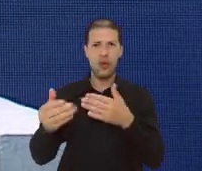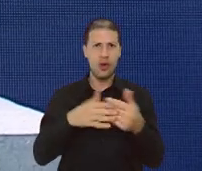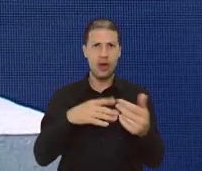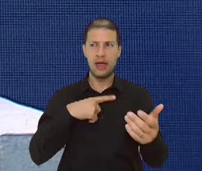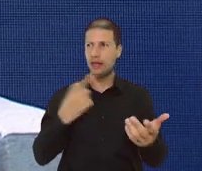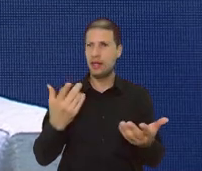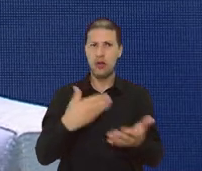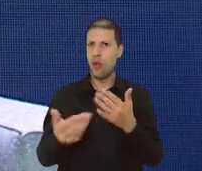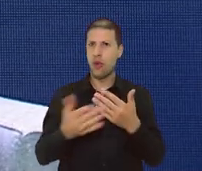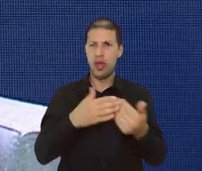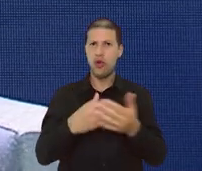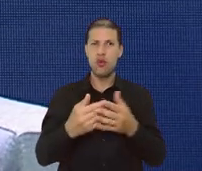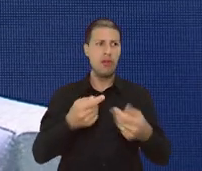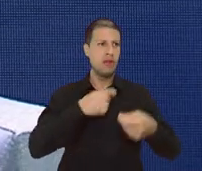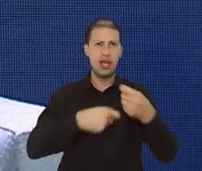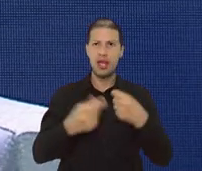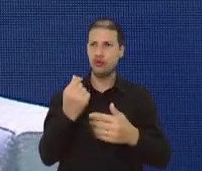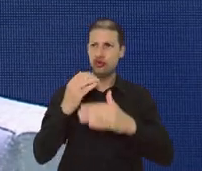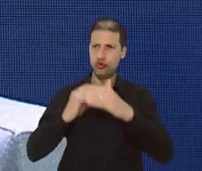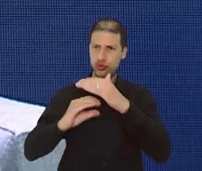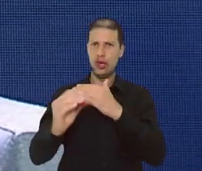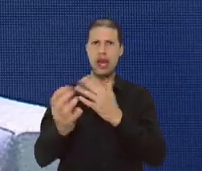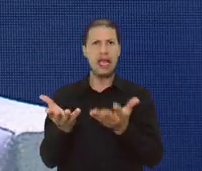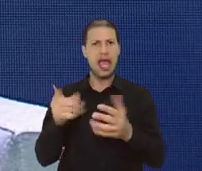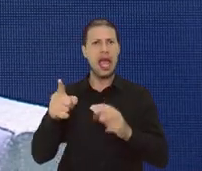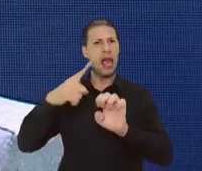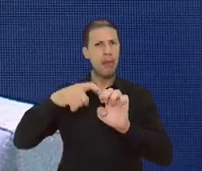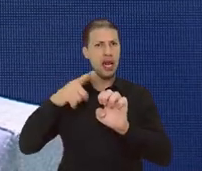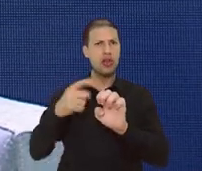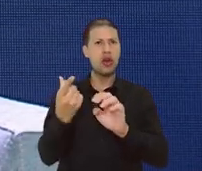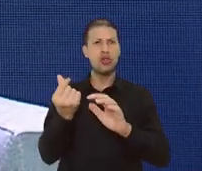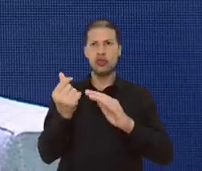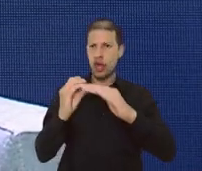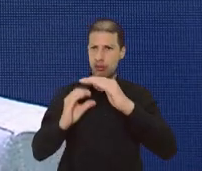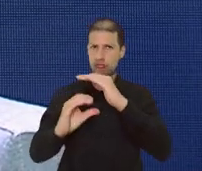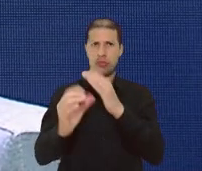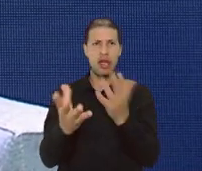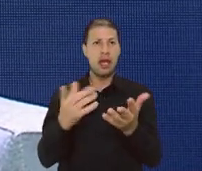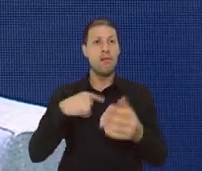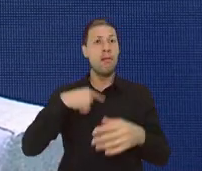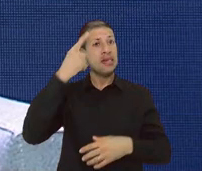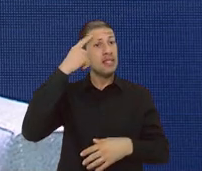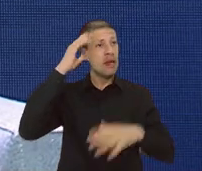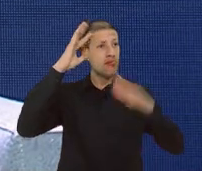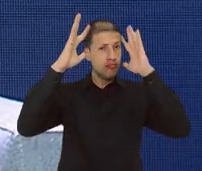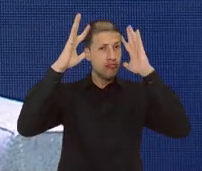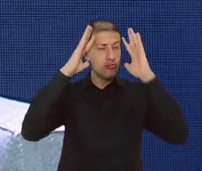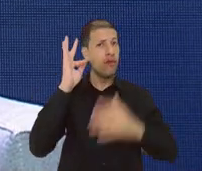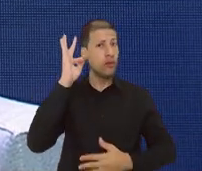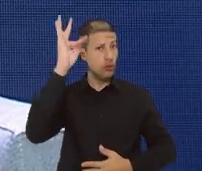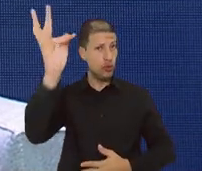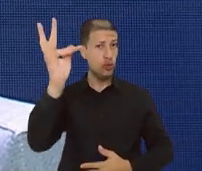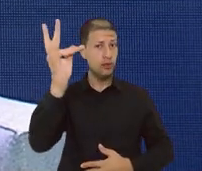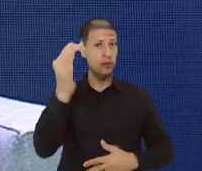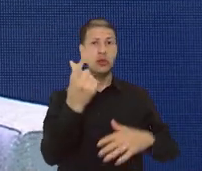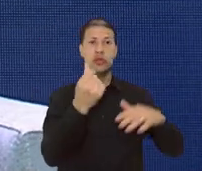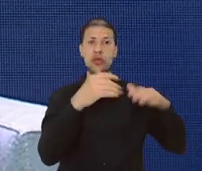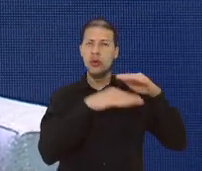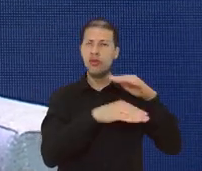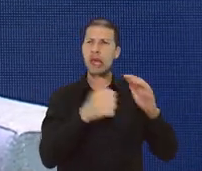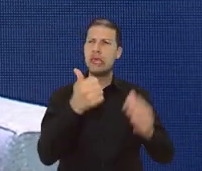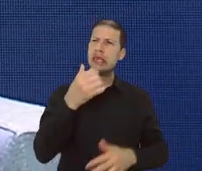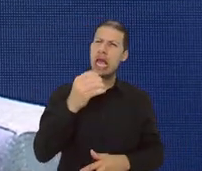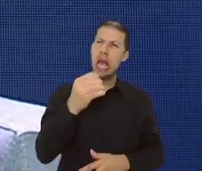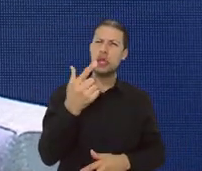esse empreendedor é querem financiar empreendedor pensar no longo prazo o fundo que a gente faz é 10 12 anos então